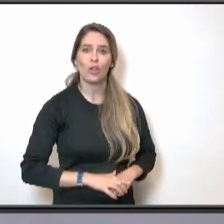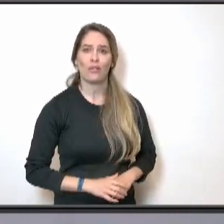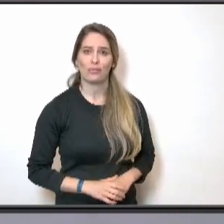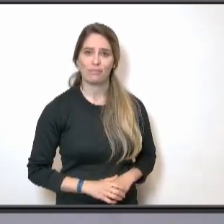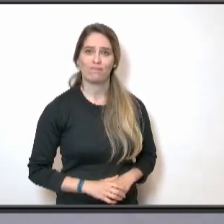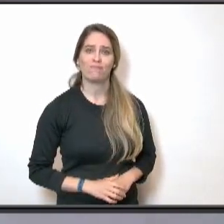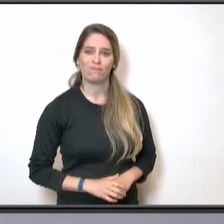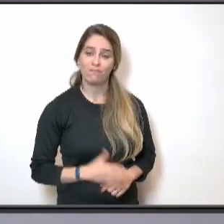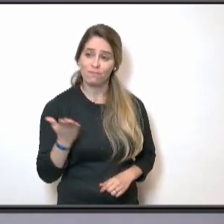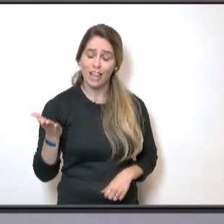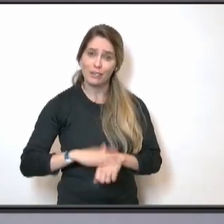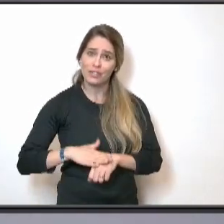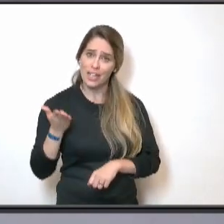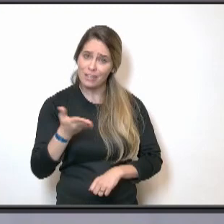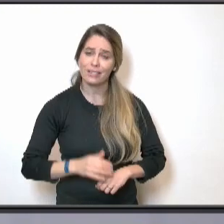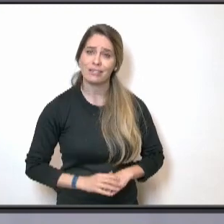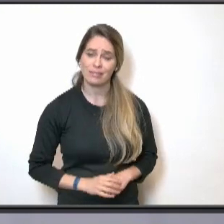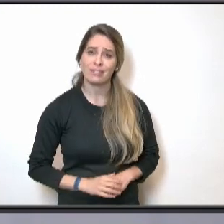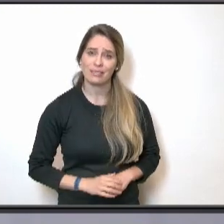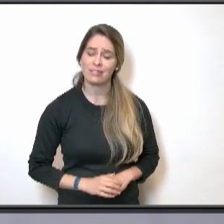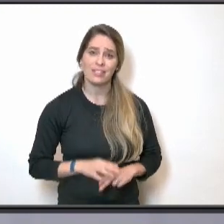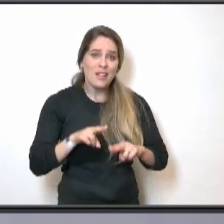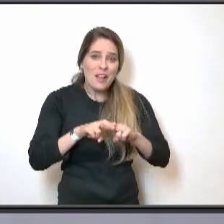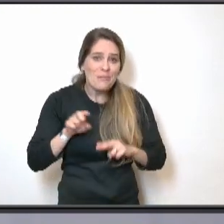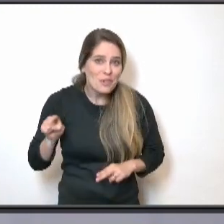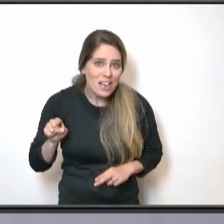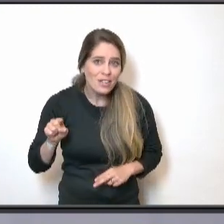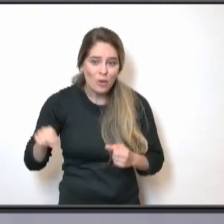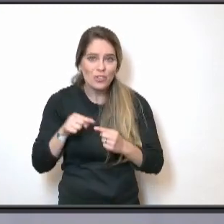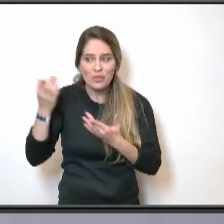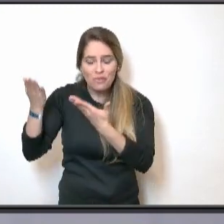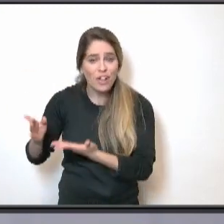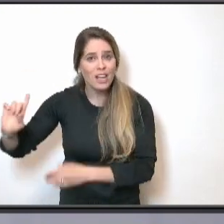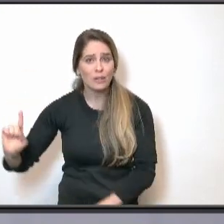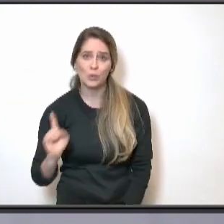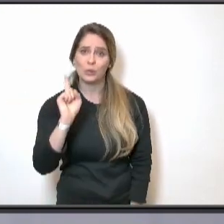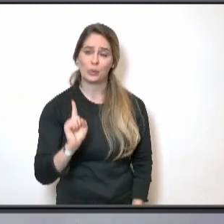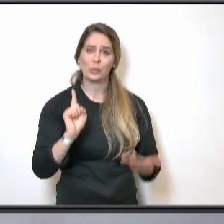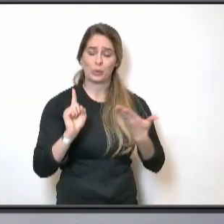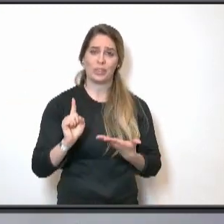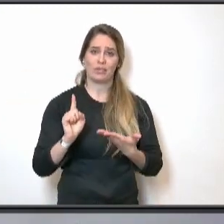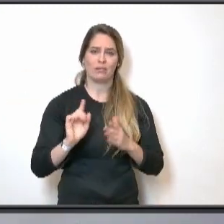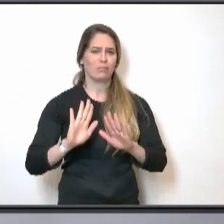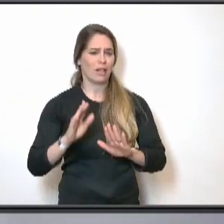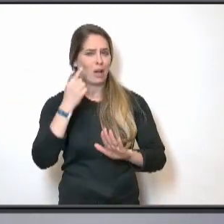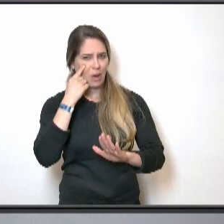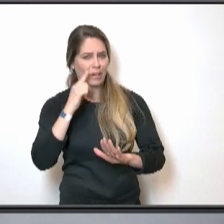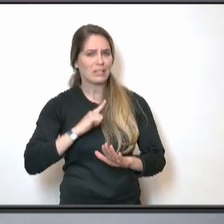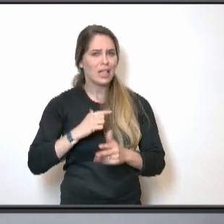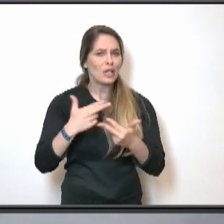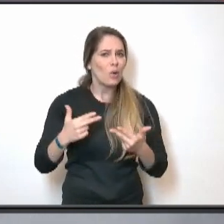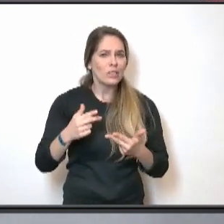Isso que ele vai fazer. É por isso que ele está ali. Mas aí tem algumas coisas fantásticas que você